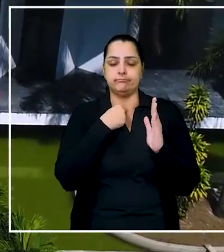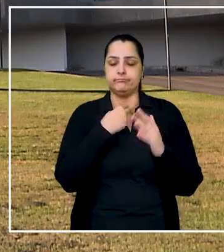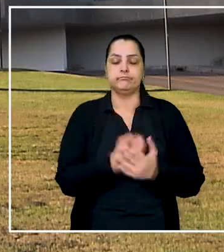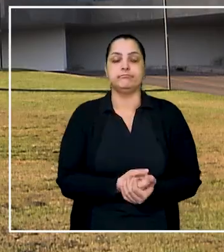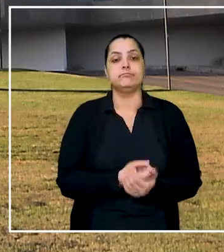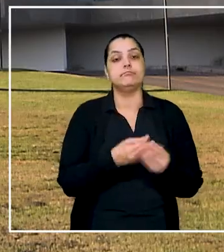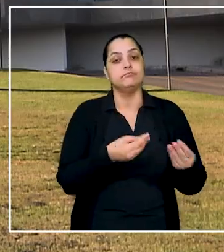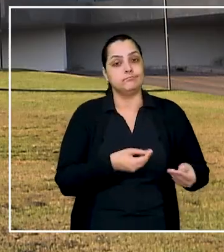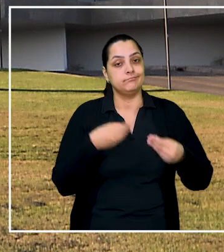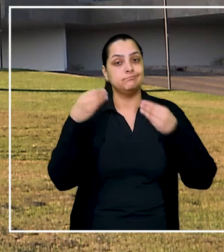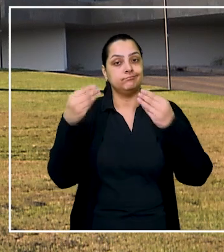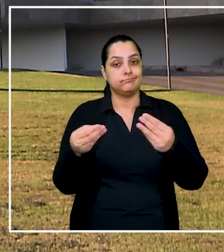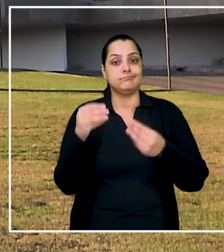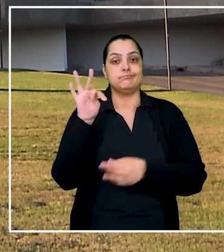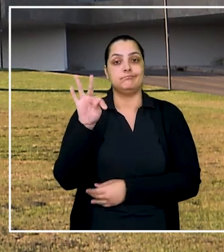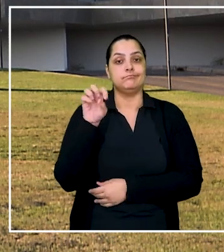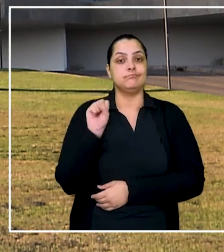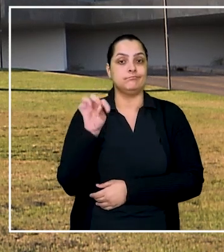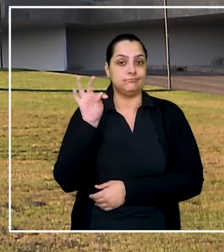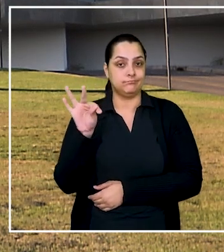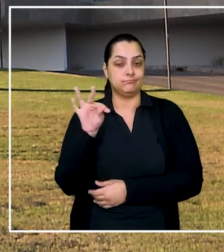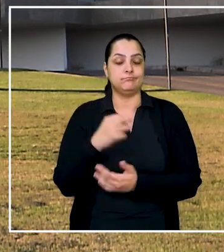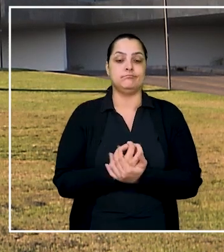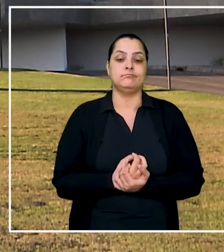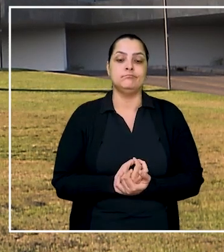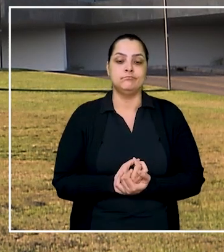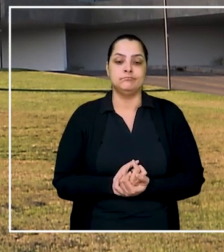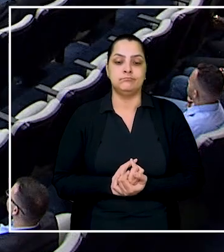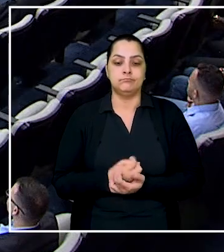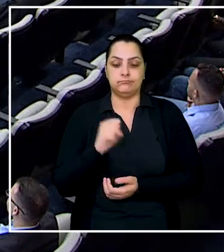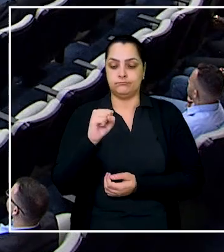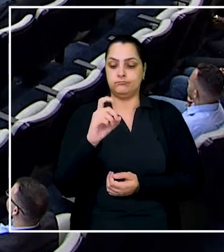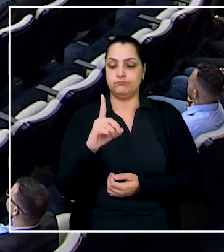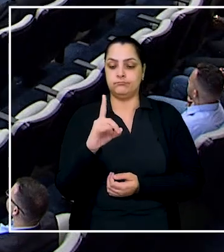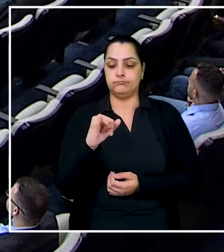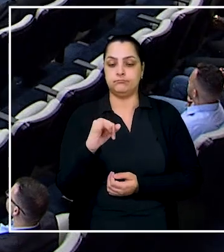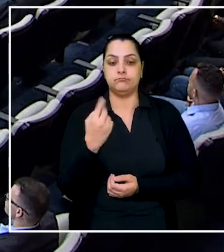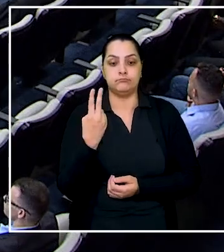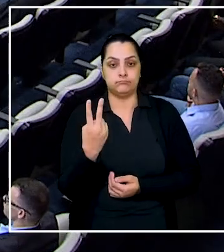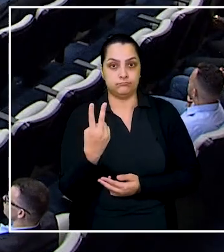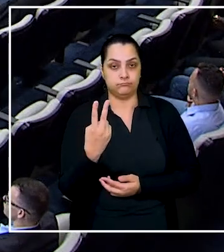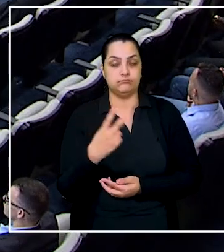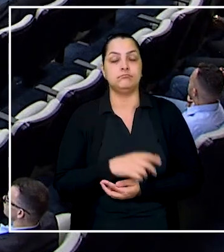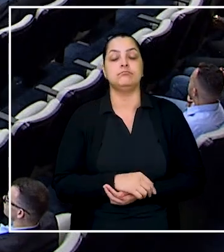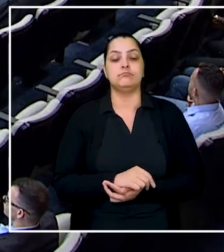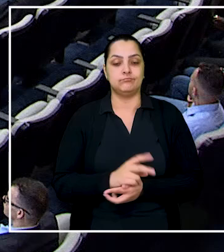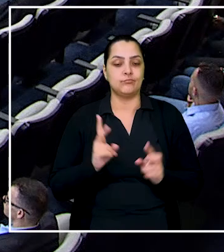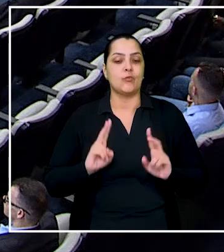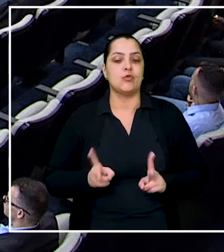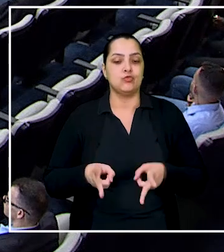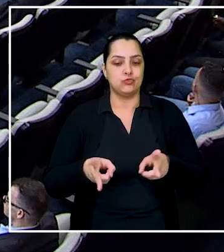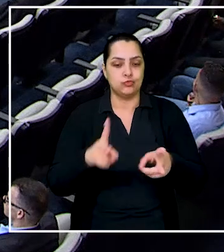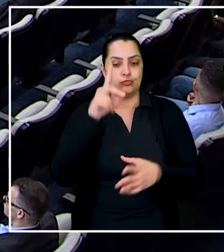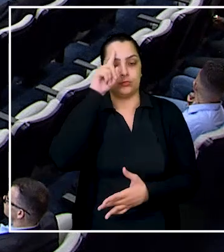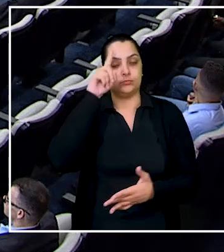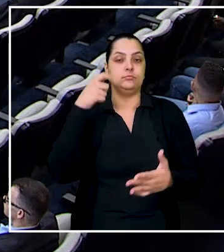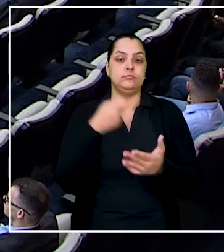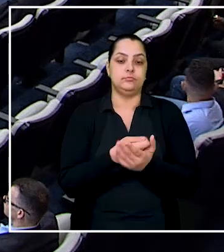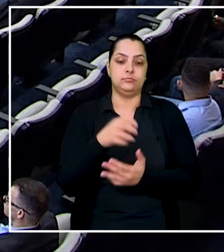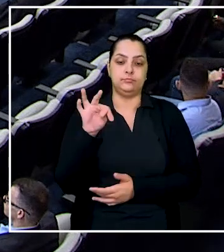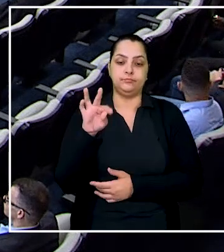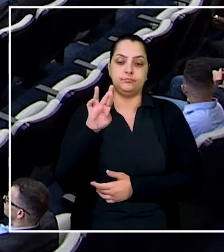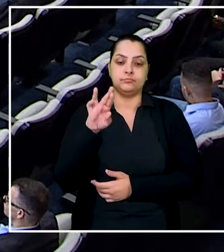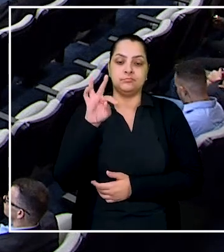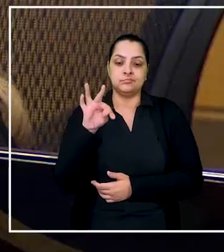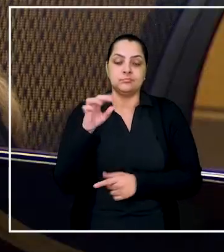rescisão. O caso chegou ao Tribunal Superior do Trabalho. A seção 2 de dissídios individuais manteve o